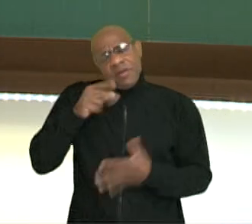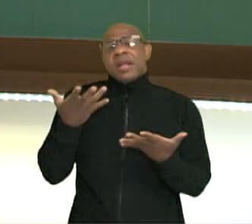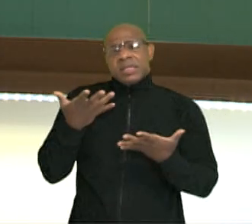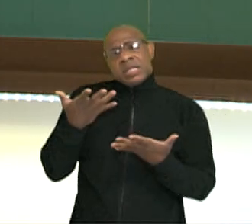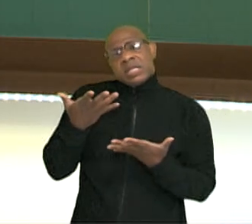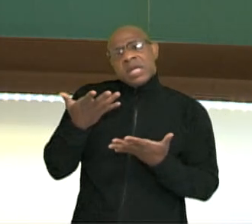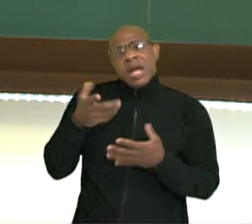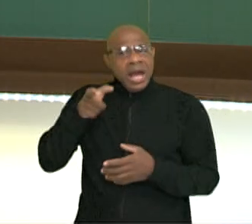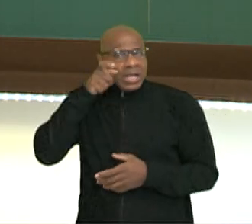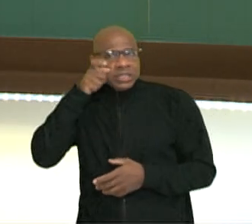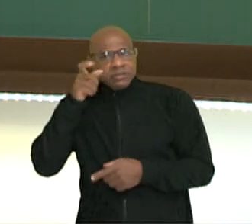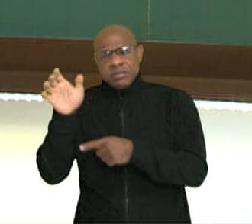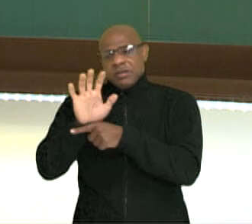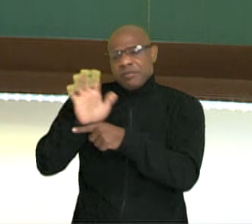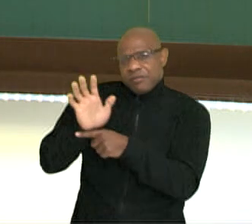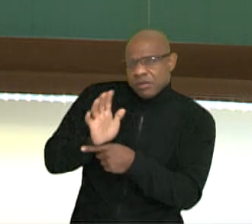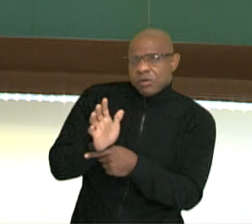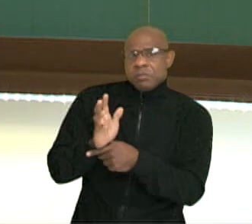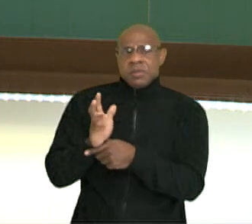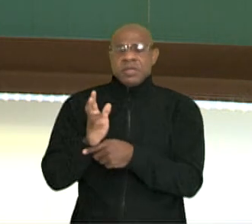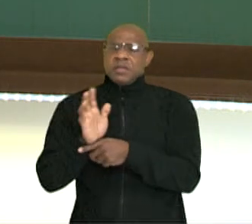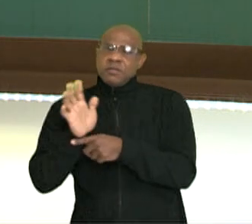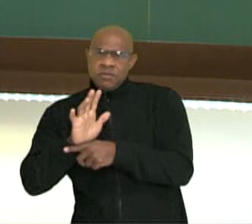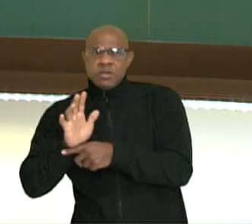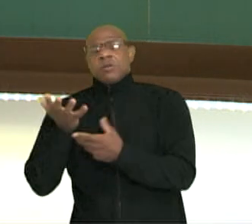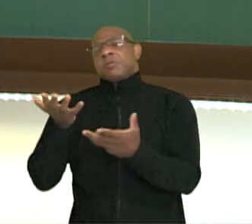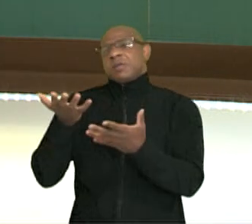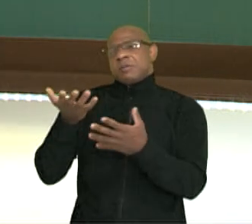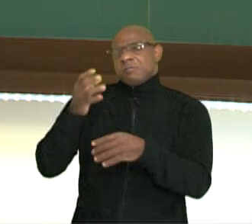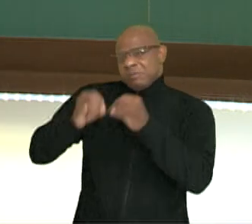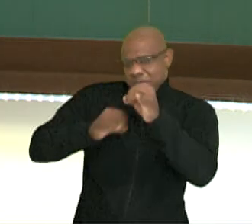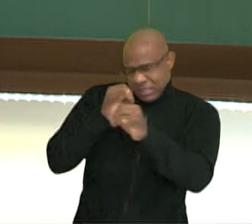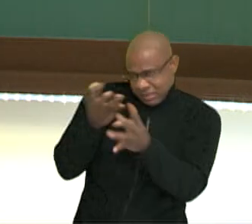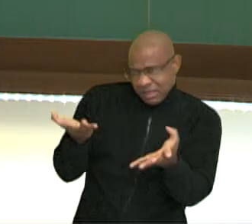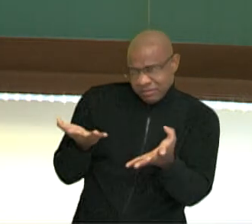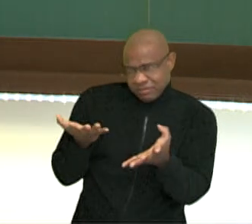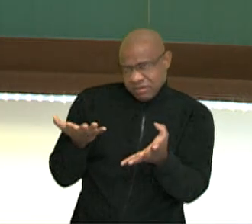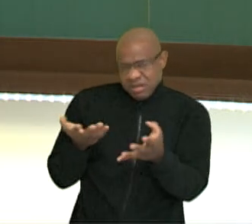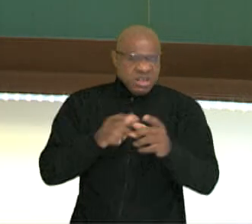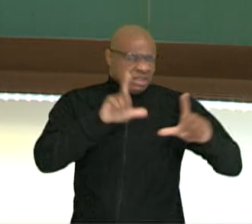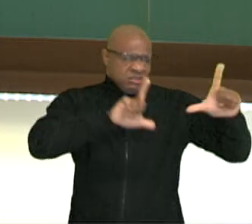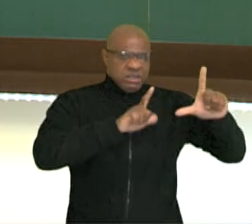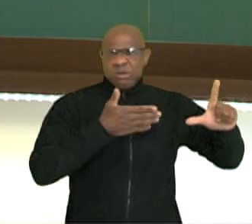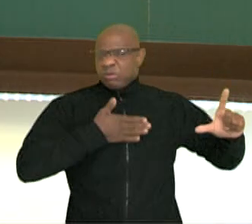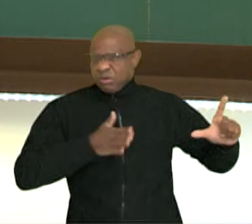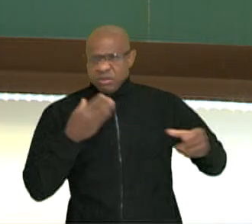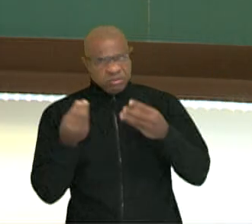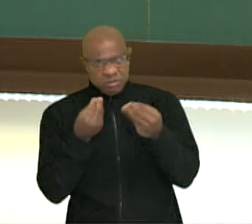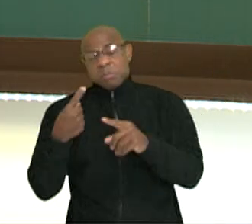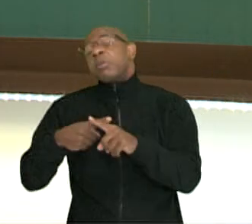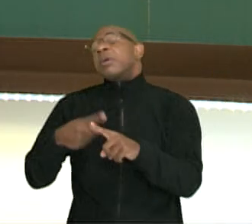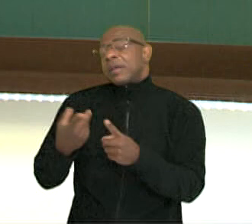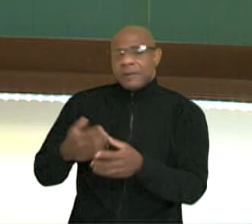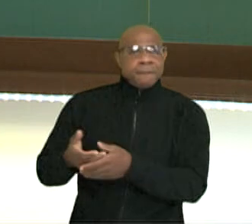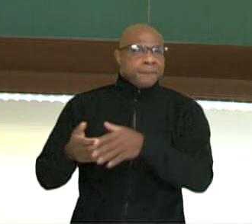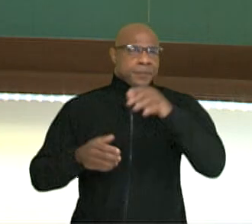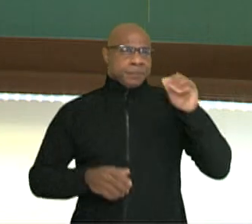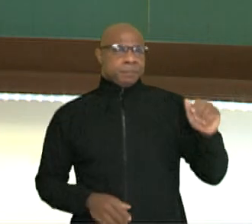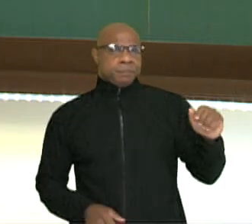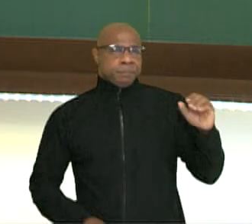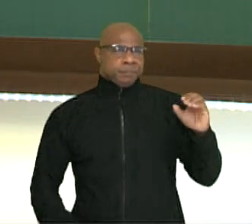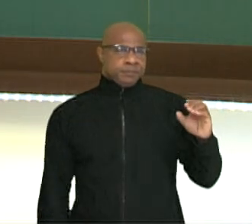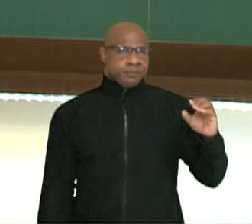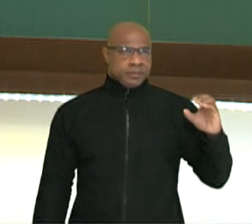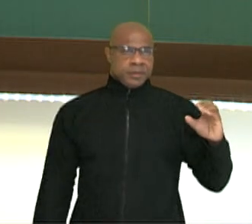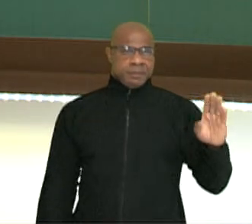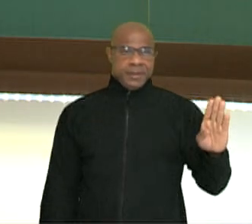vídeos na internet? Por quê? E what do you usually watch? O que você geralmente assiste?